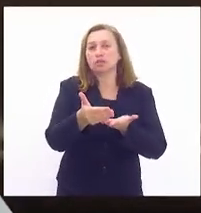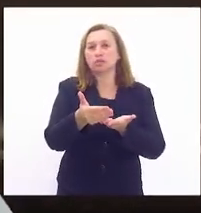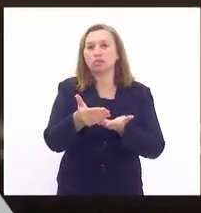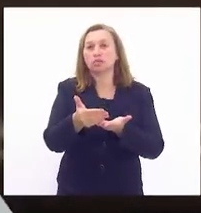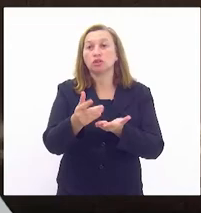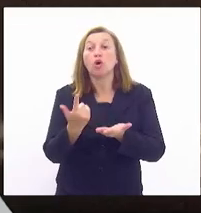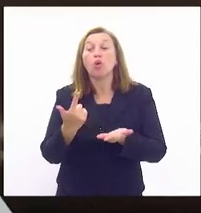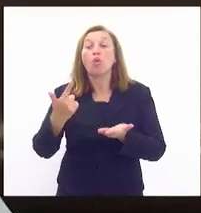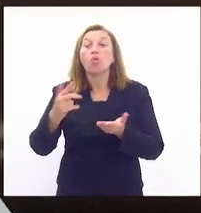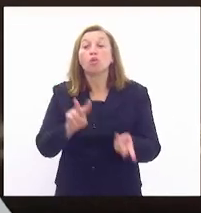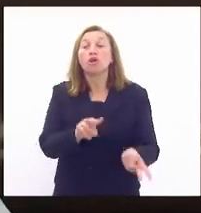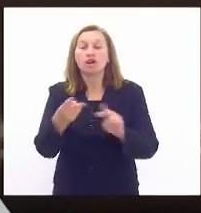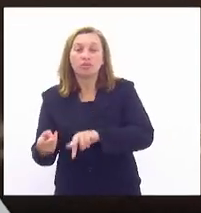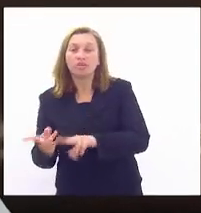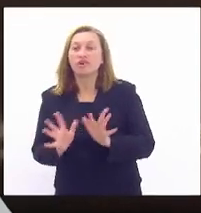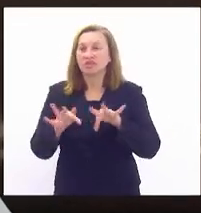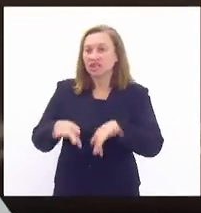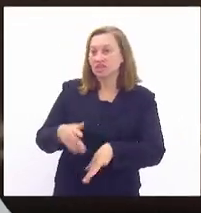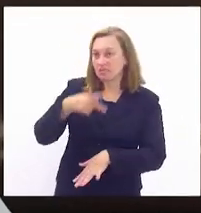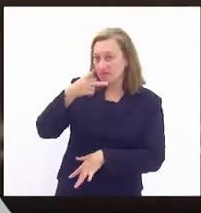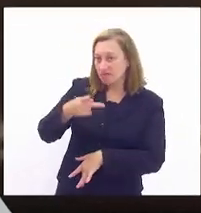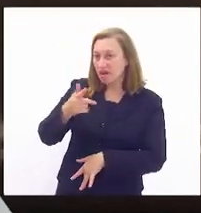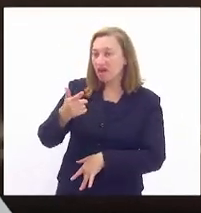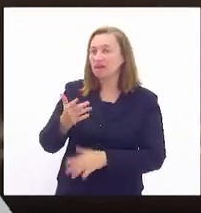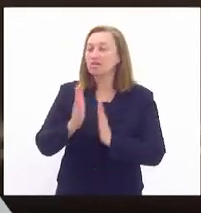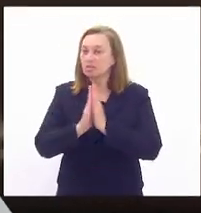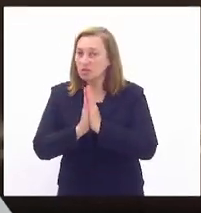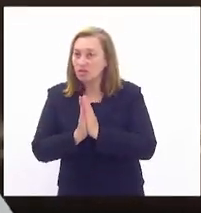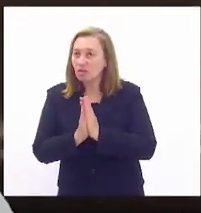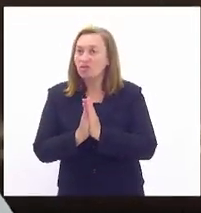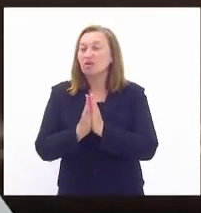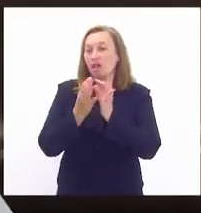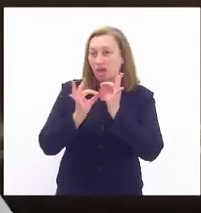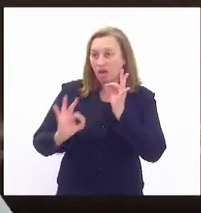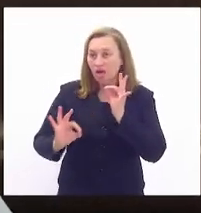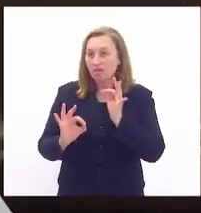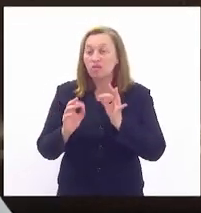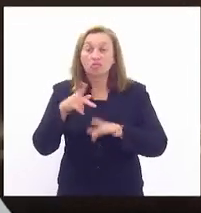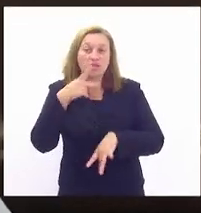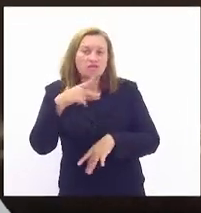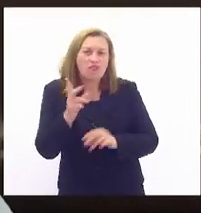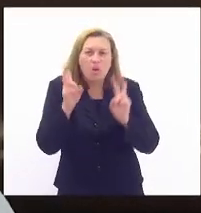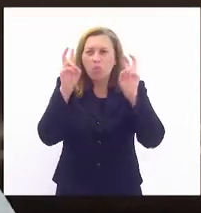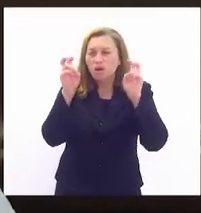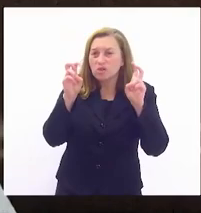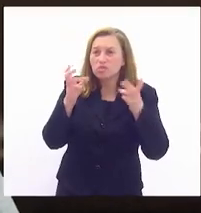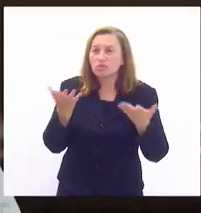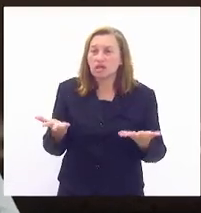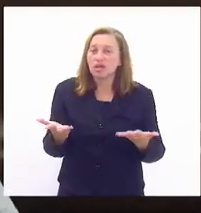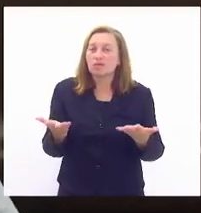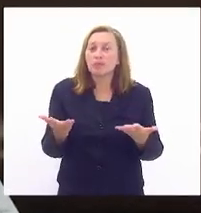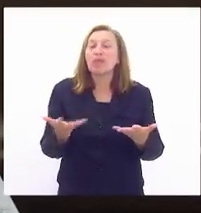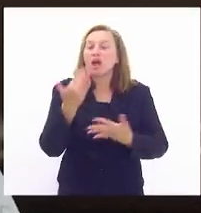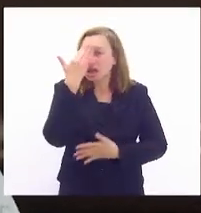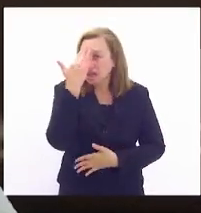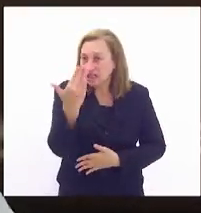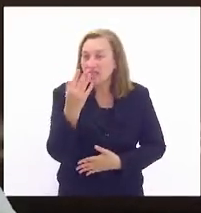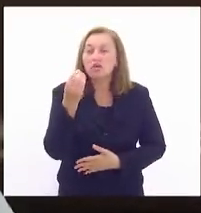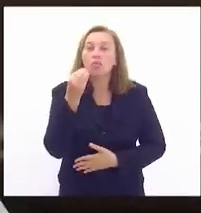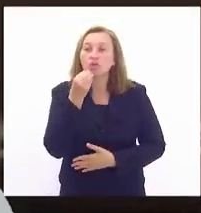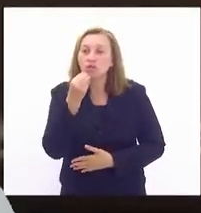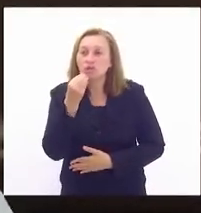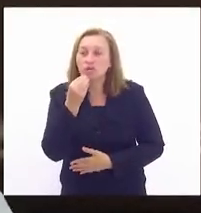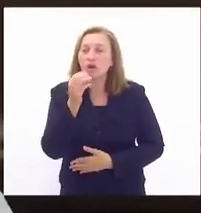Outro caminhamento para encerrar minha fala, por favor, que eu sei que tem, a gente tem tempo, é porque quando falo de um assunto desse, eu agradeço a oportunidade